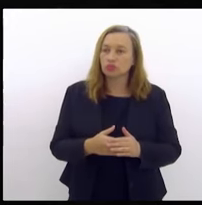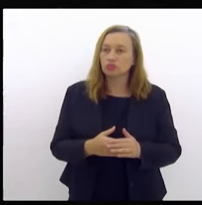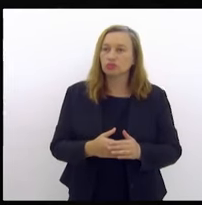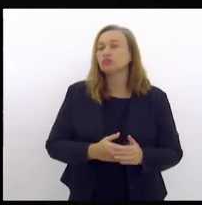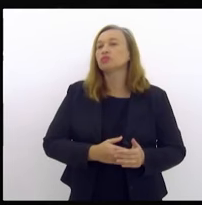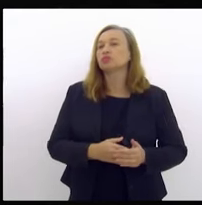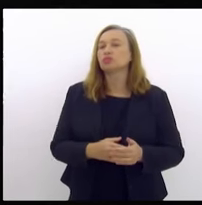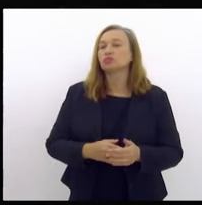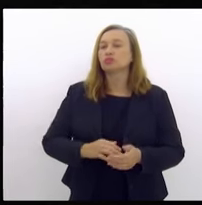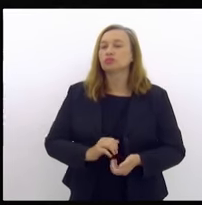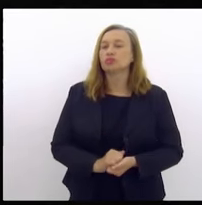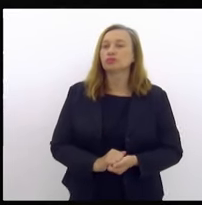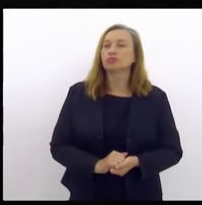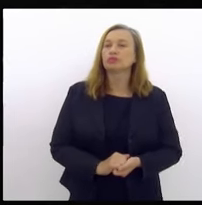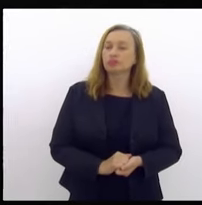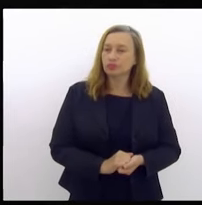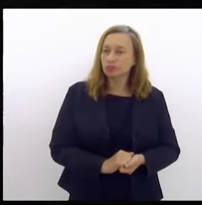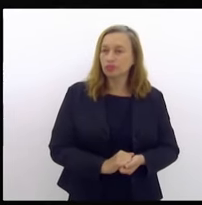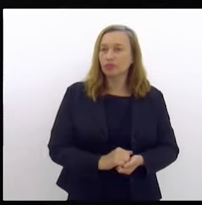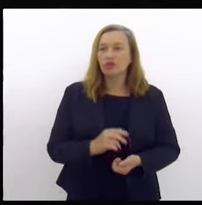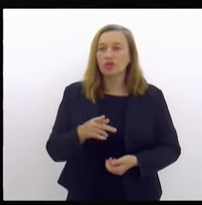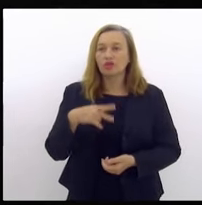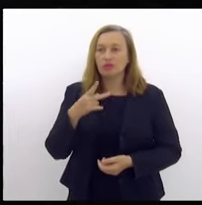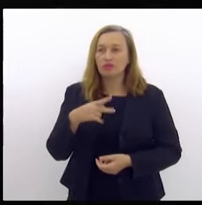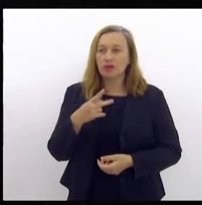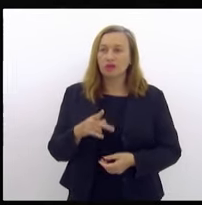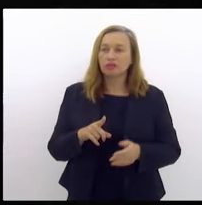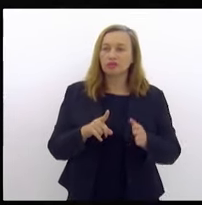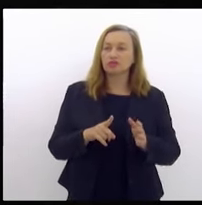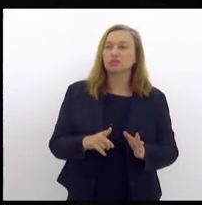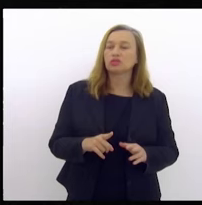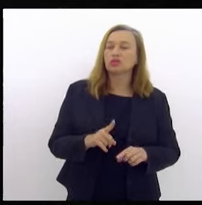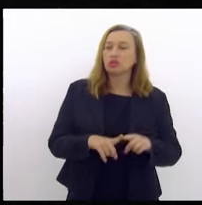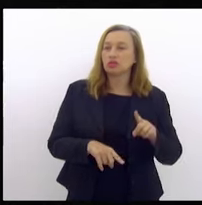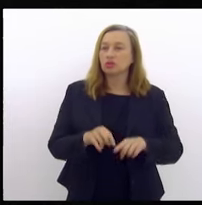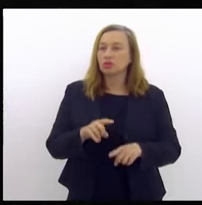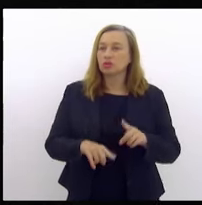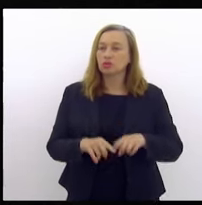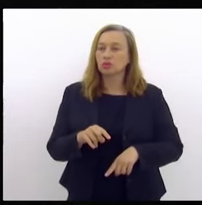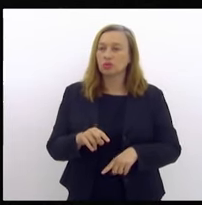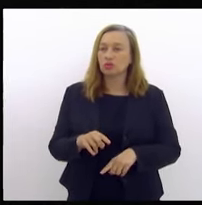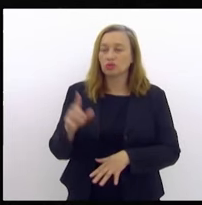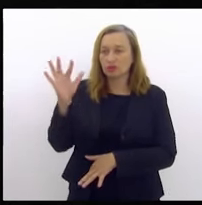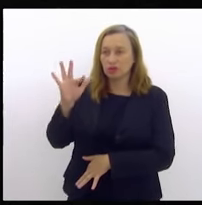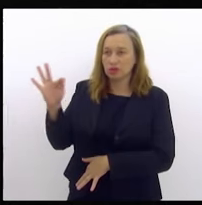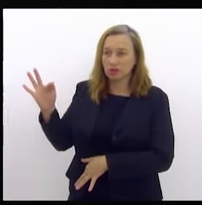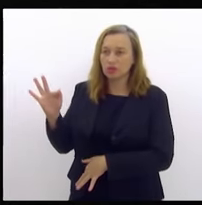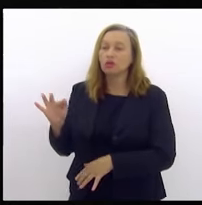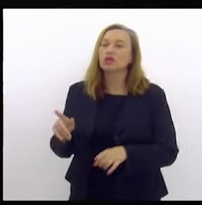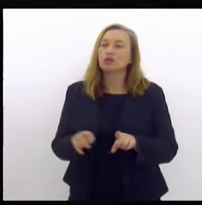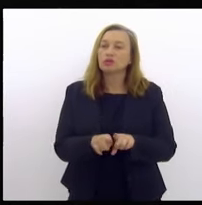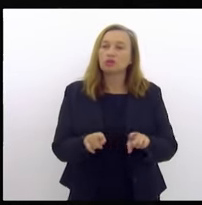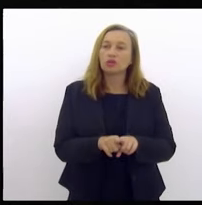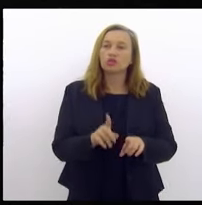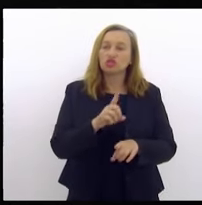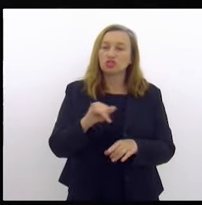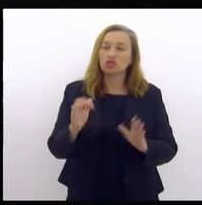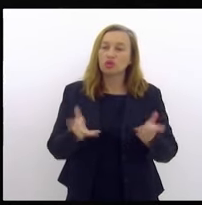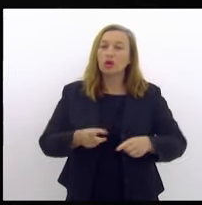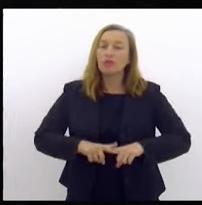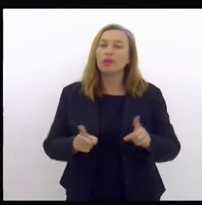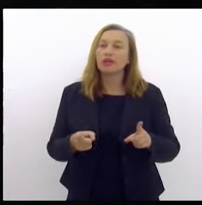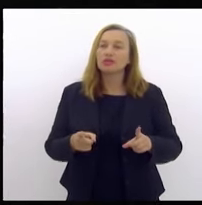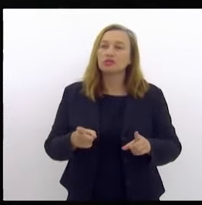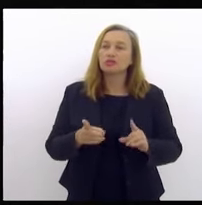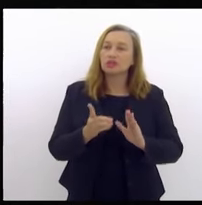Guanabara. Não estamos tratando de uma simples transferência de bens entre os federados, como é feito nos dias de hoje. Estamos tratando